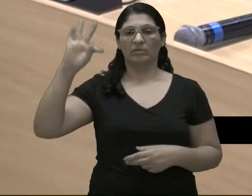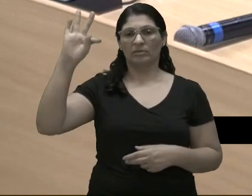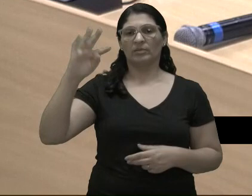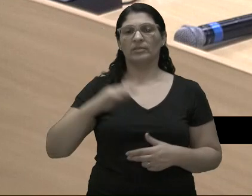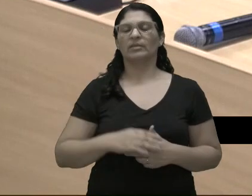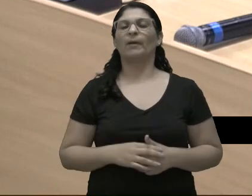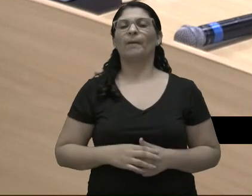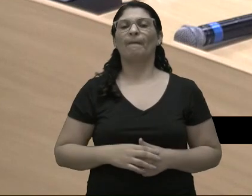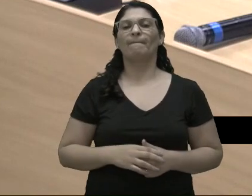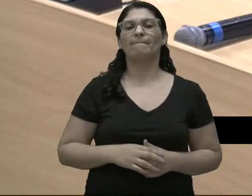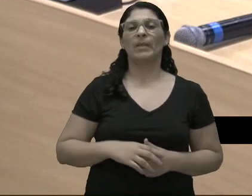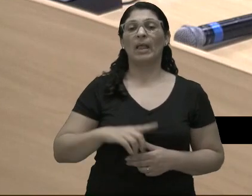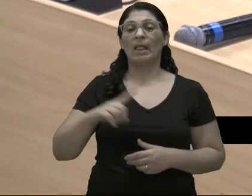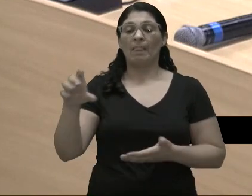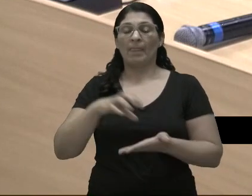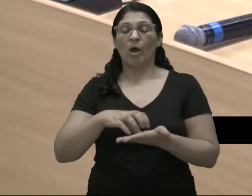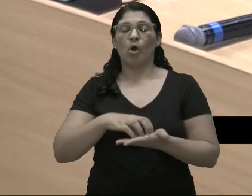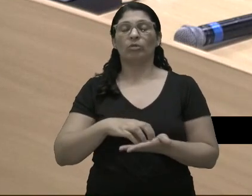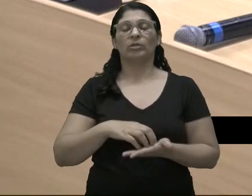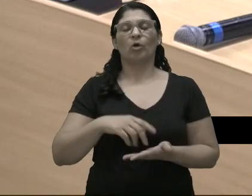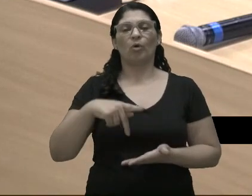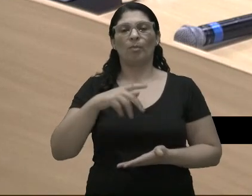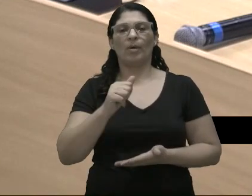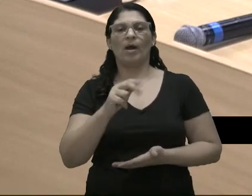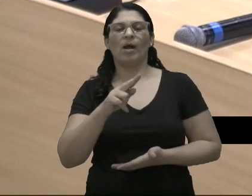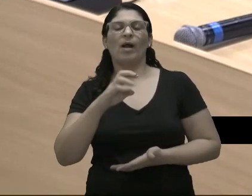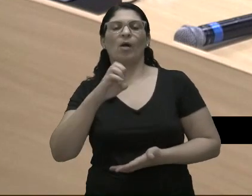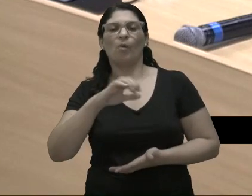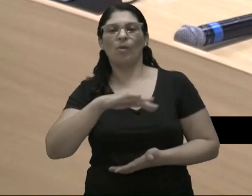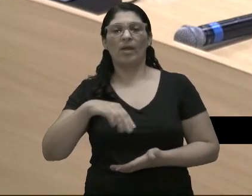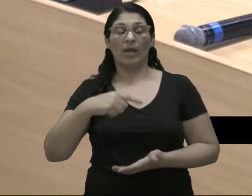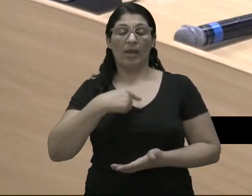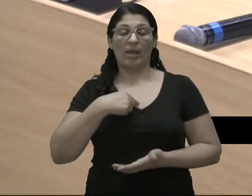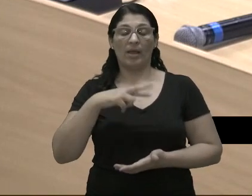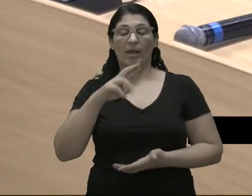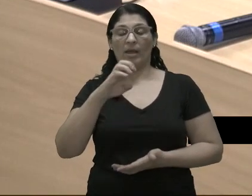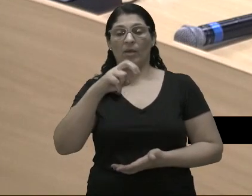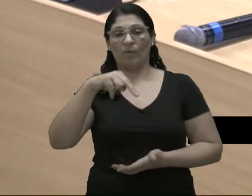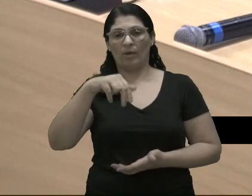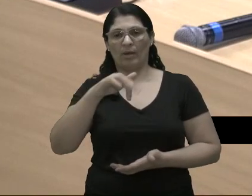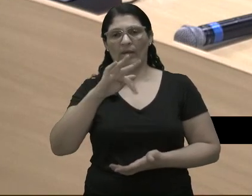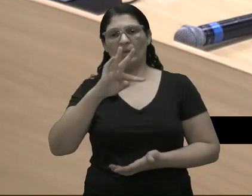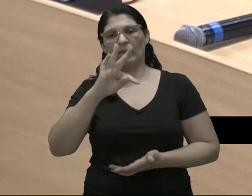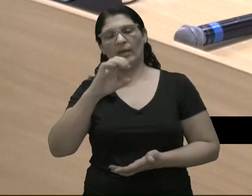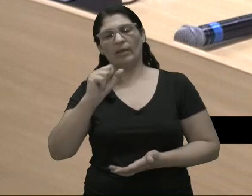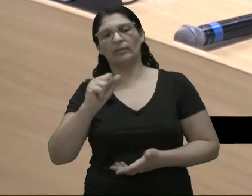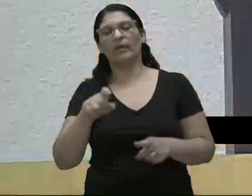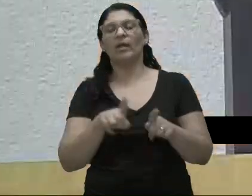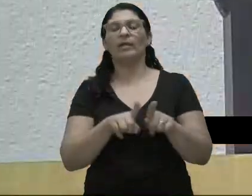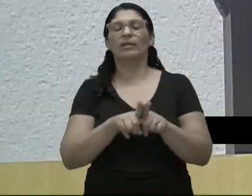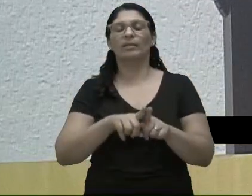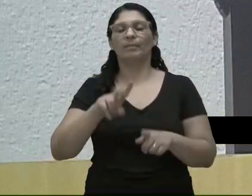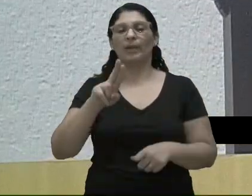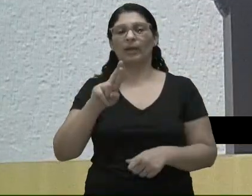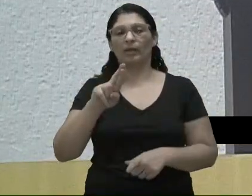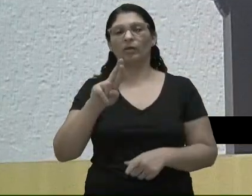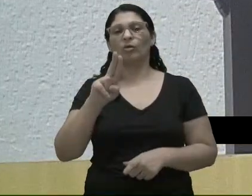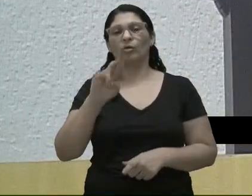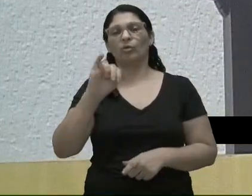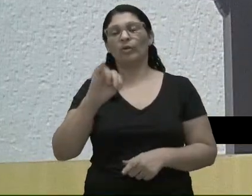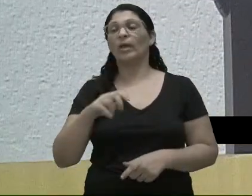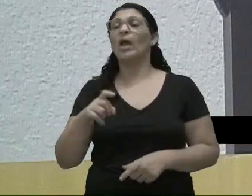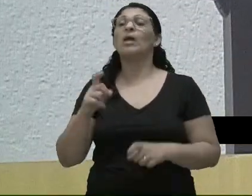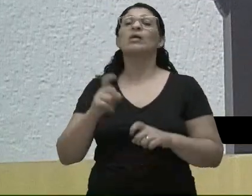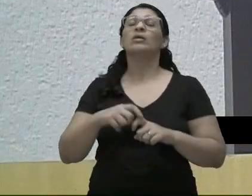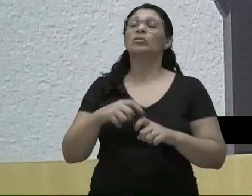Dr. Cauê, Maria Helena, eu, Renata e o Rui. Tá. Nós somos PJ. Tá. E os médicos todos